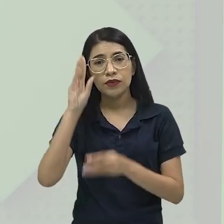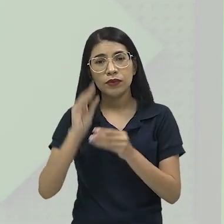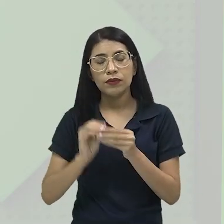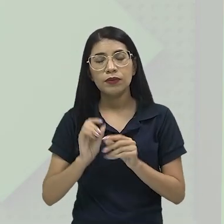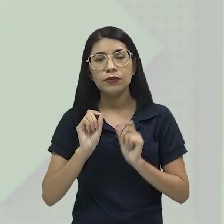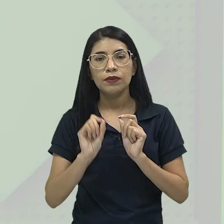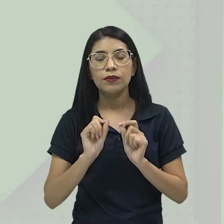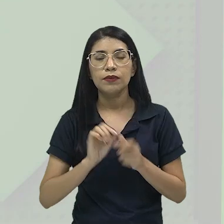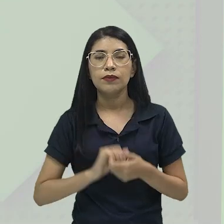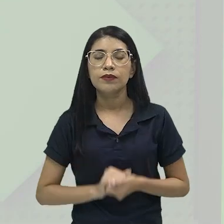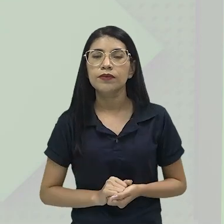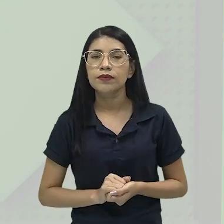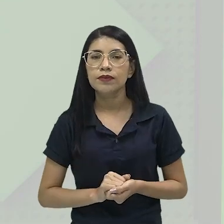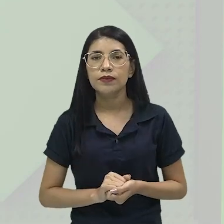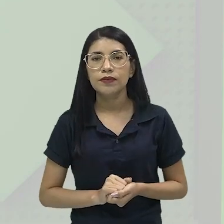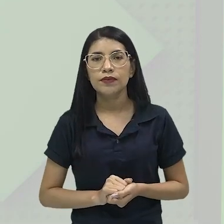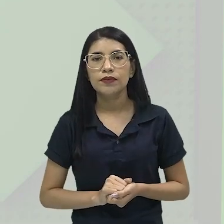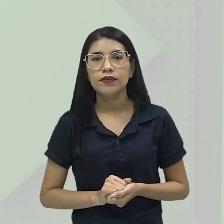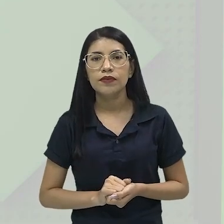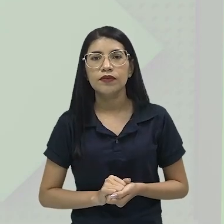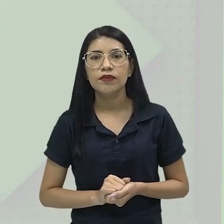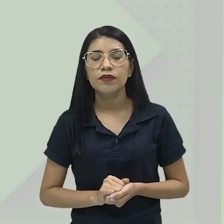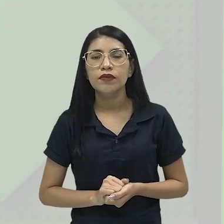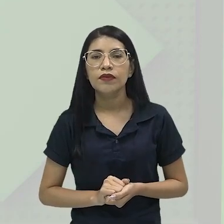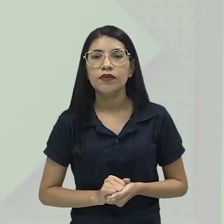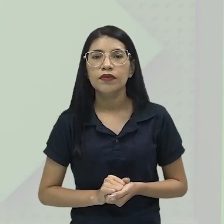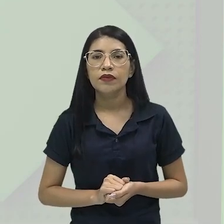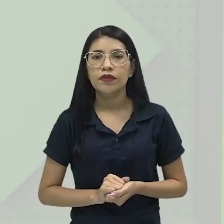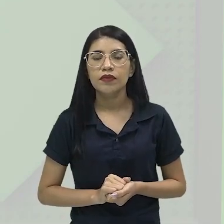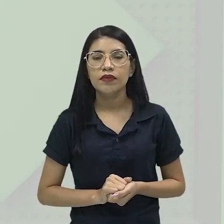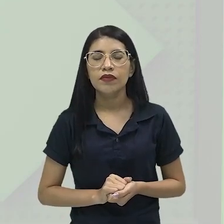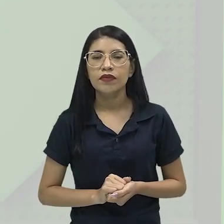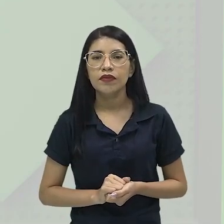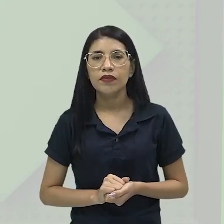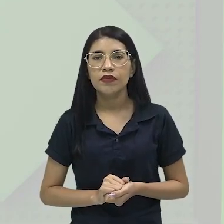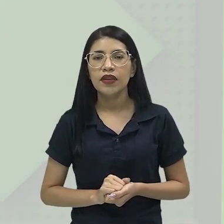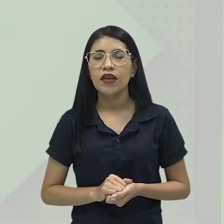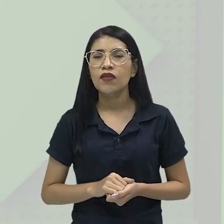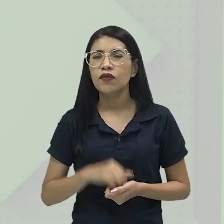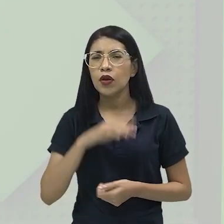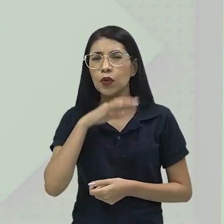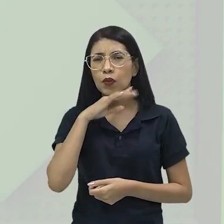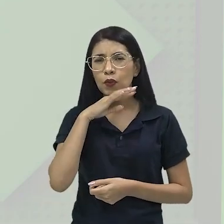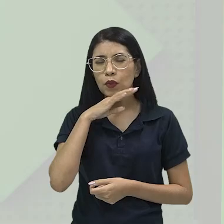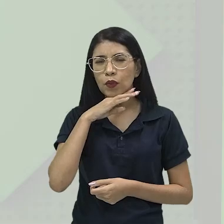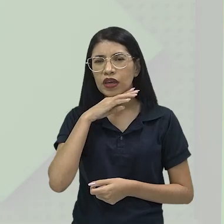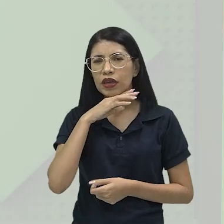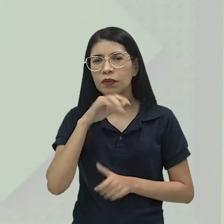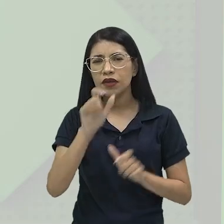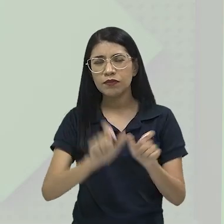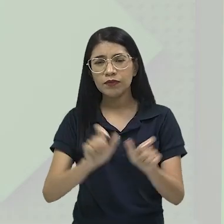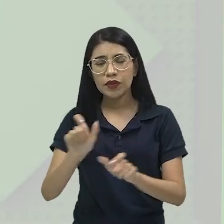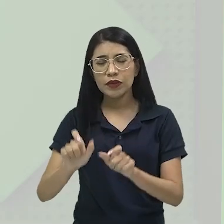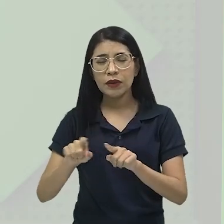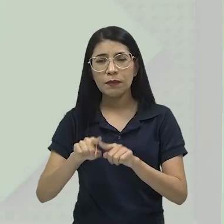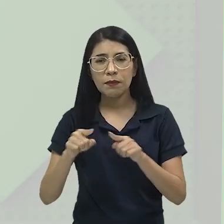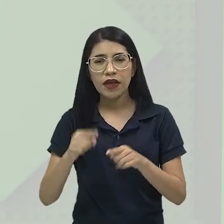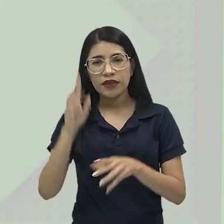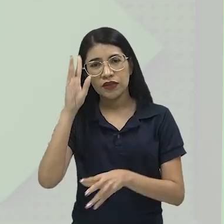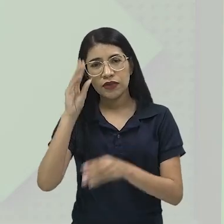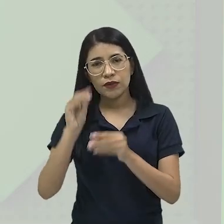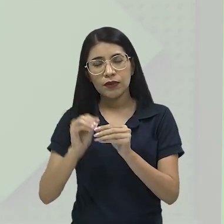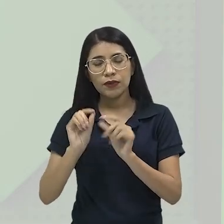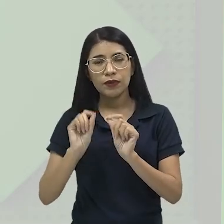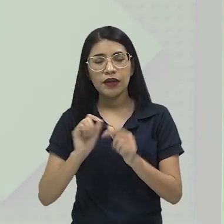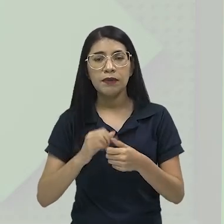disso? Apesar de ter sido algo que foi muito ruim, a conclusão que a gente tem que tirar é